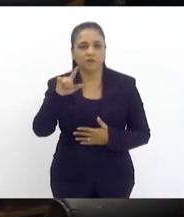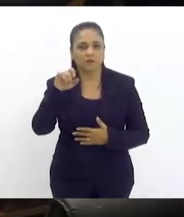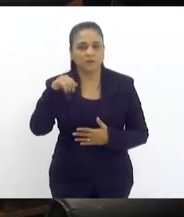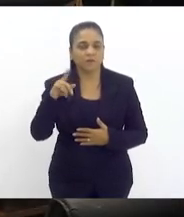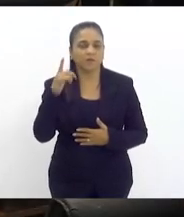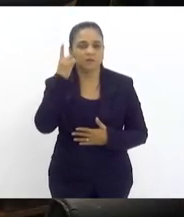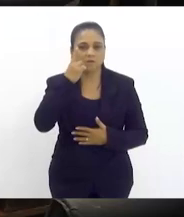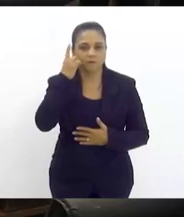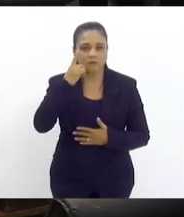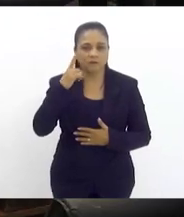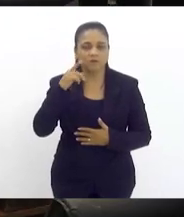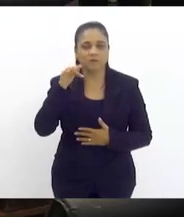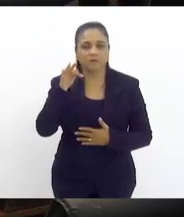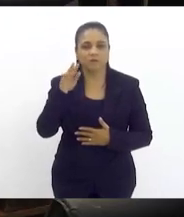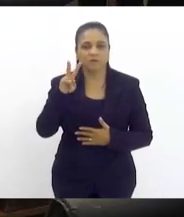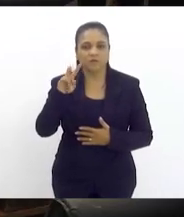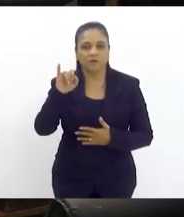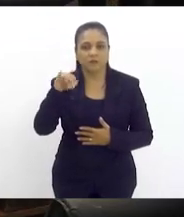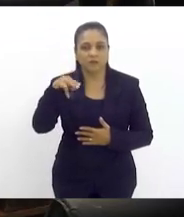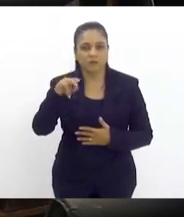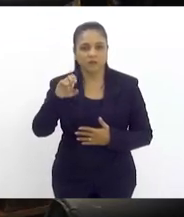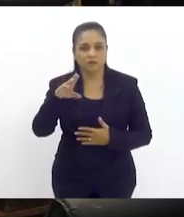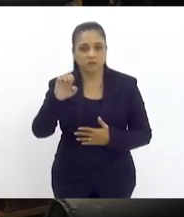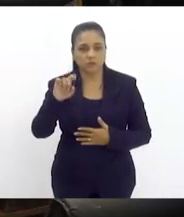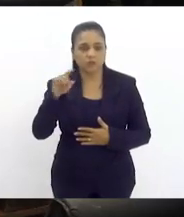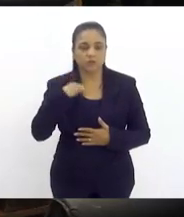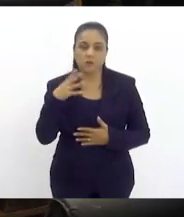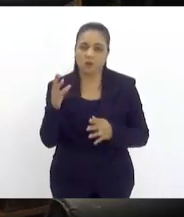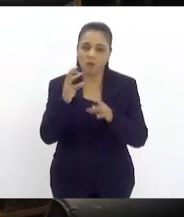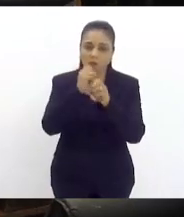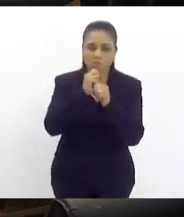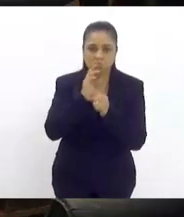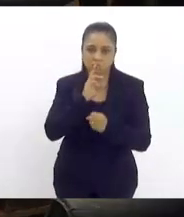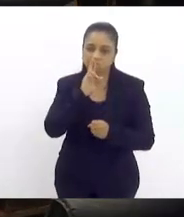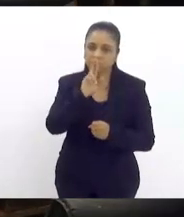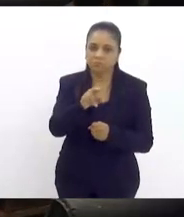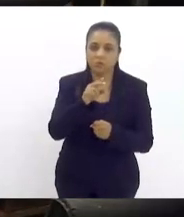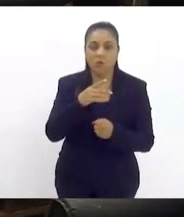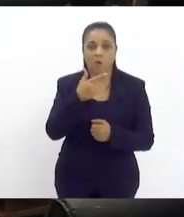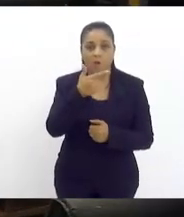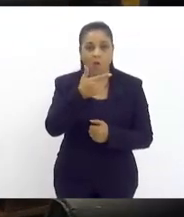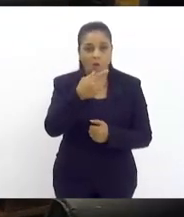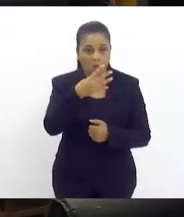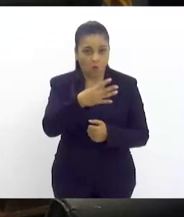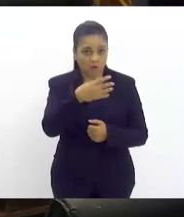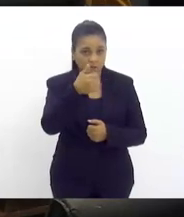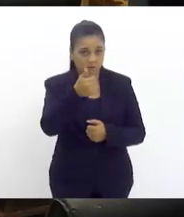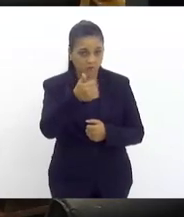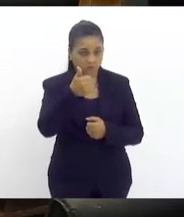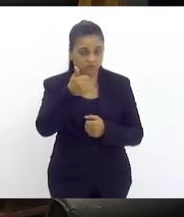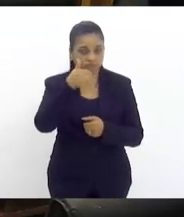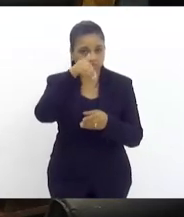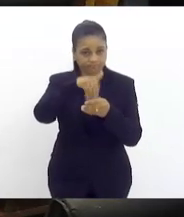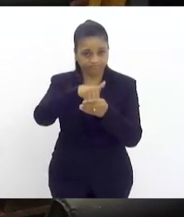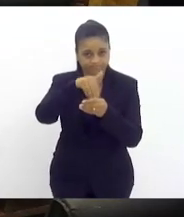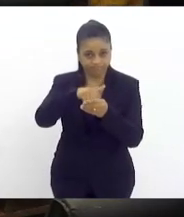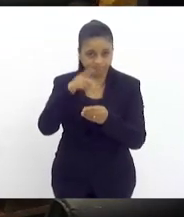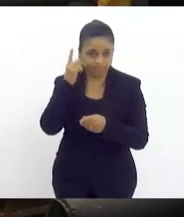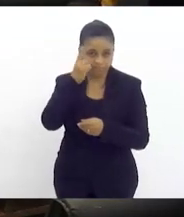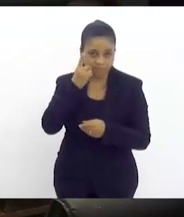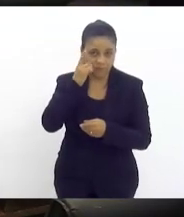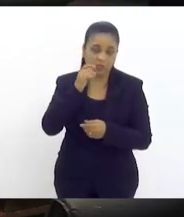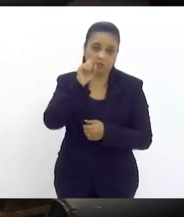Cozolino. A presidência proclama o resultado. Votaram 41 senhores e deputados,